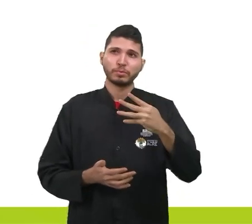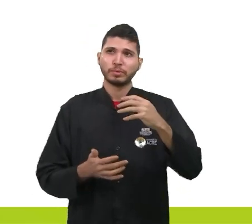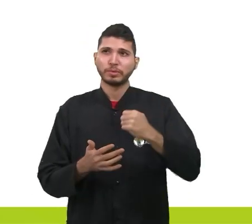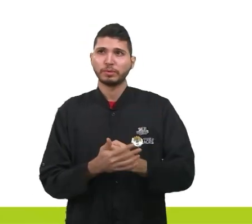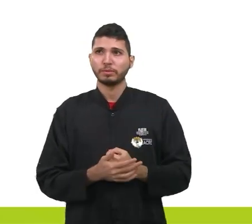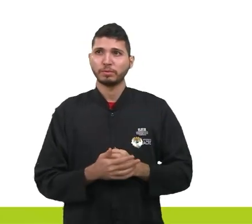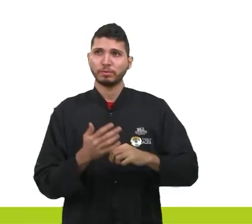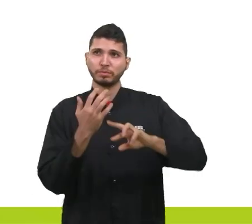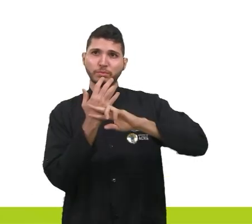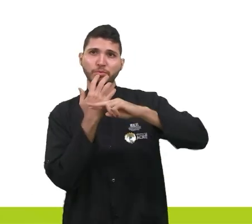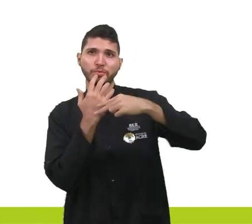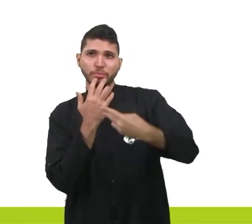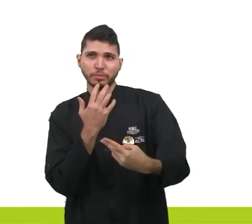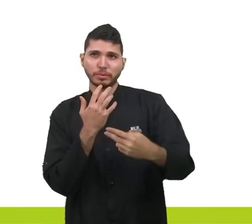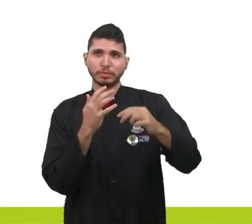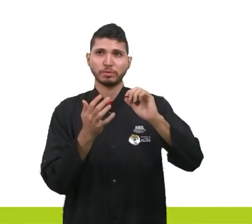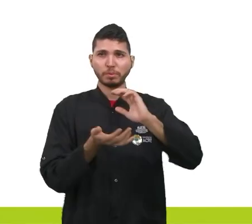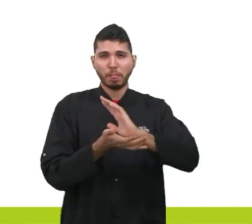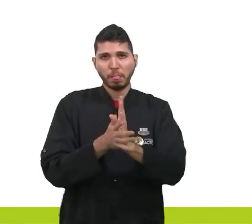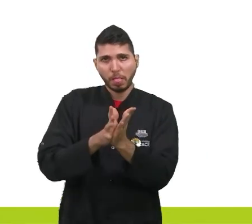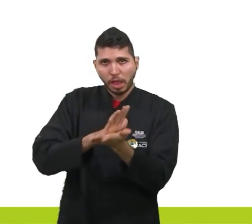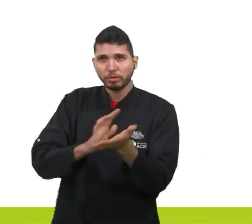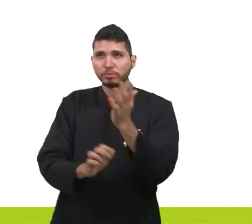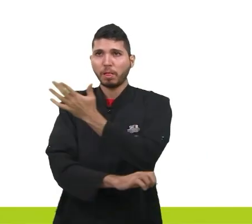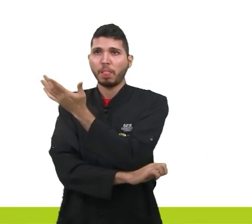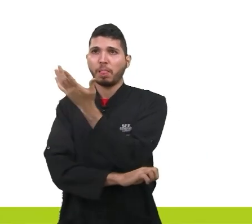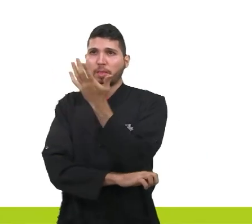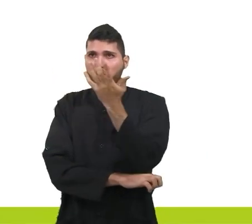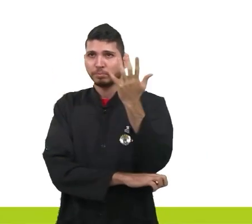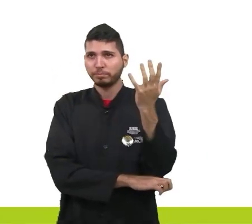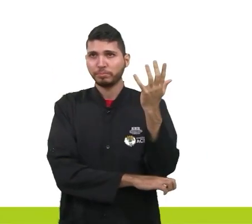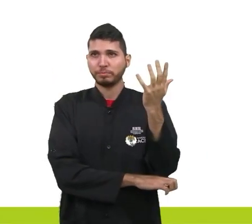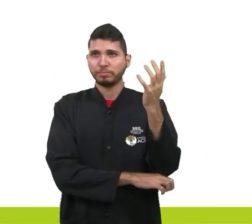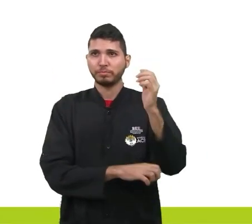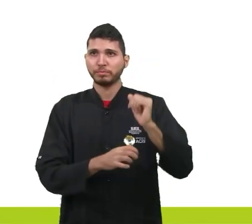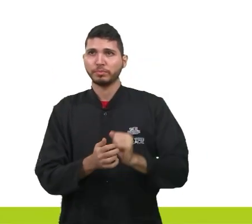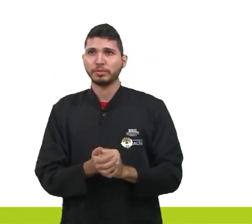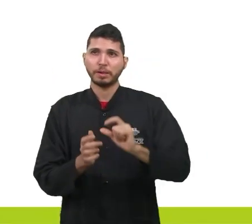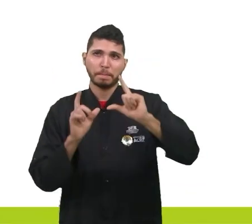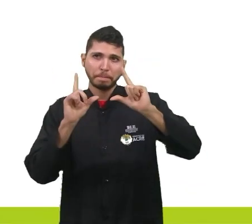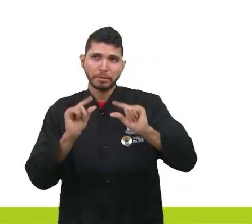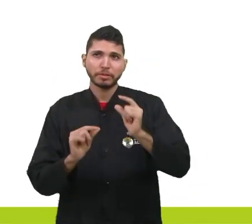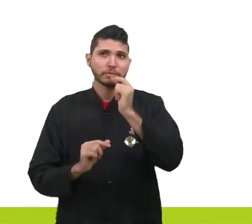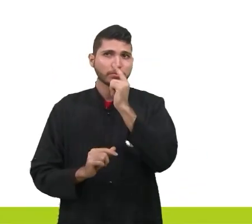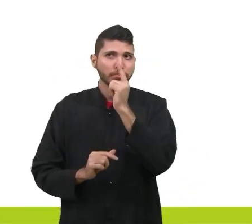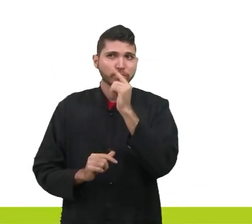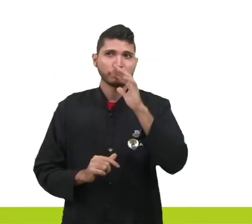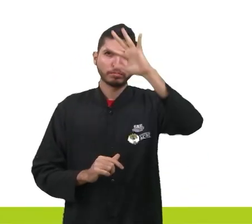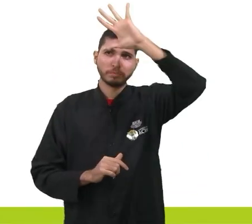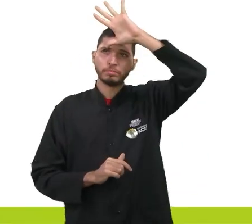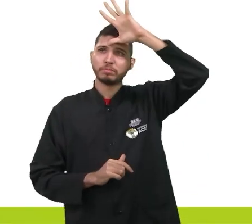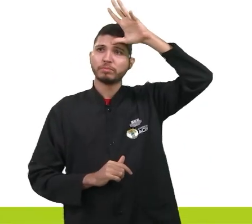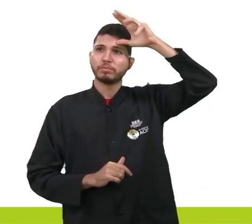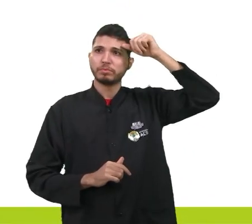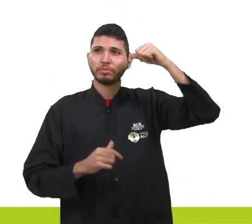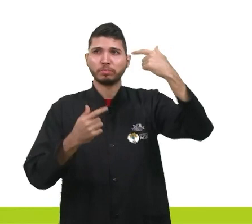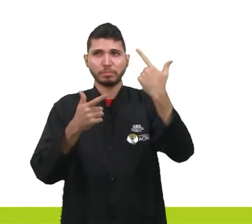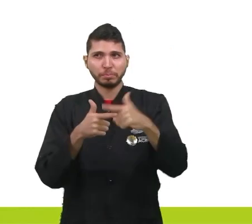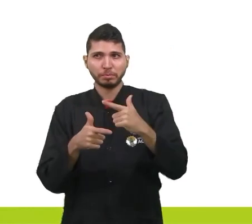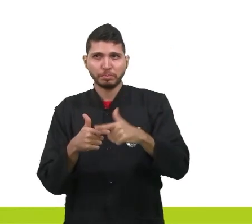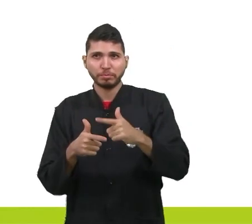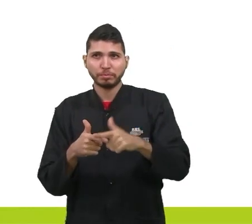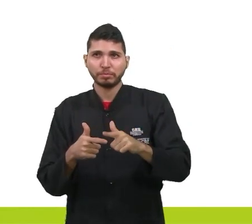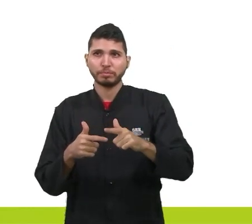quê? Menos água na Amazônia. E essa quantidade menor de água havia um problema, ou